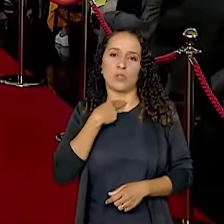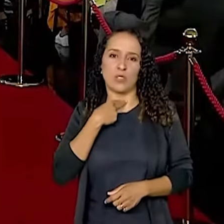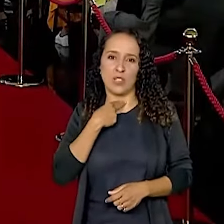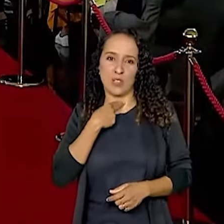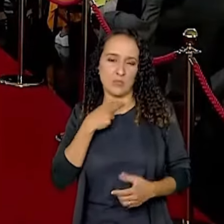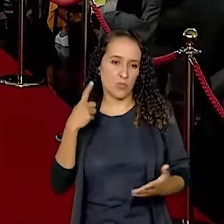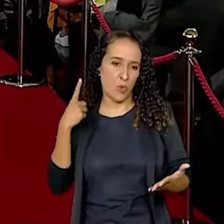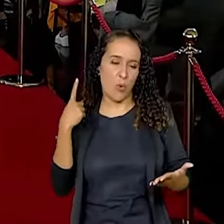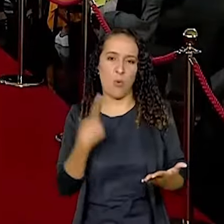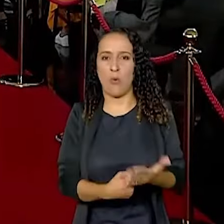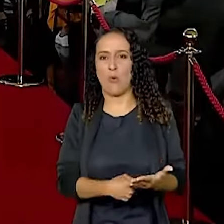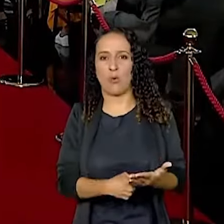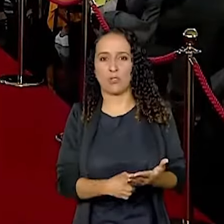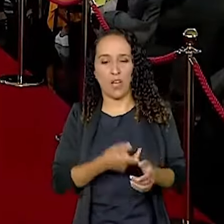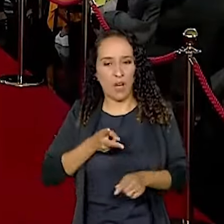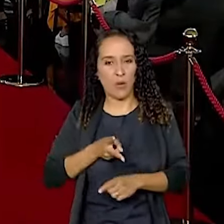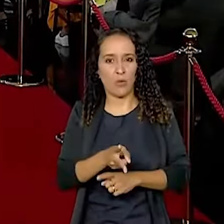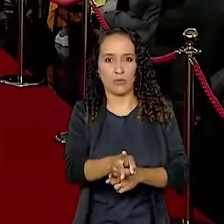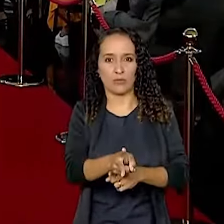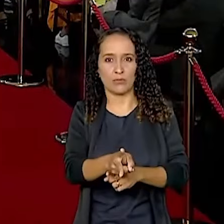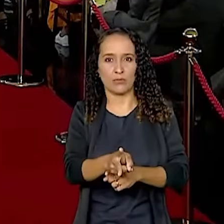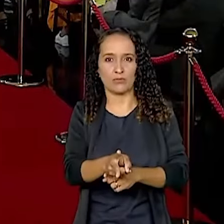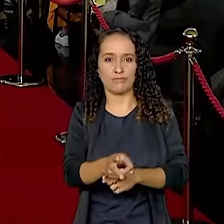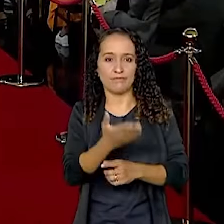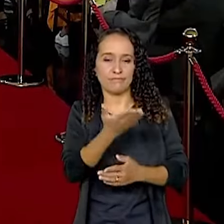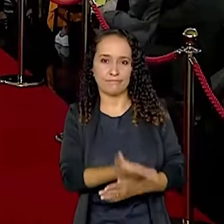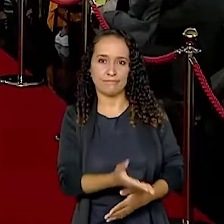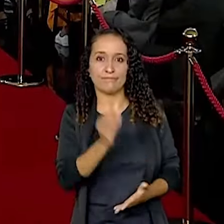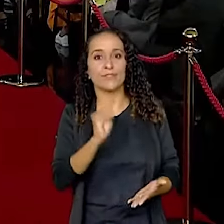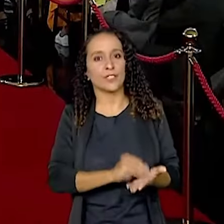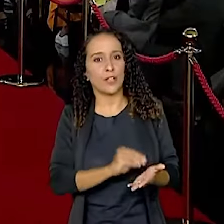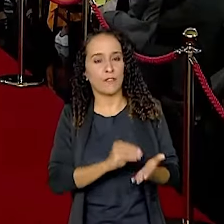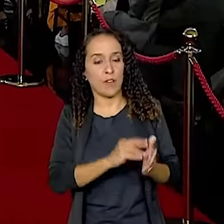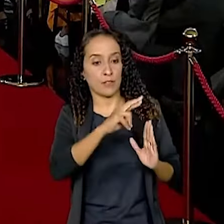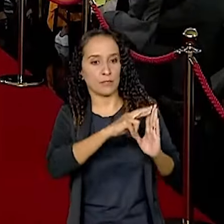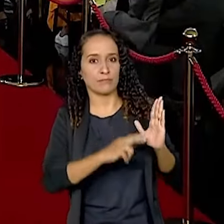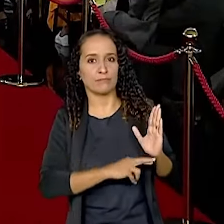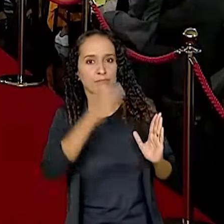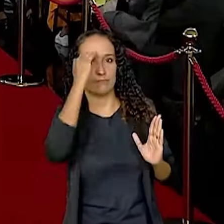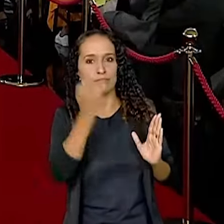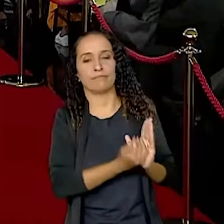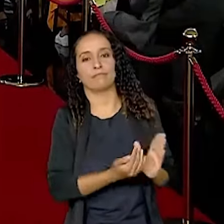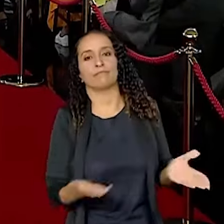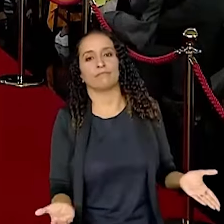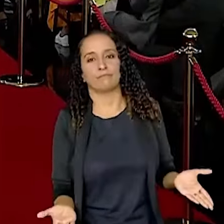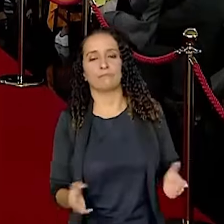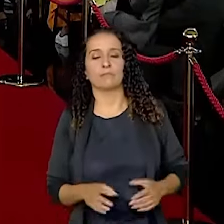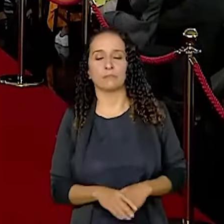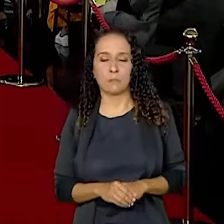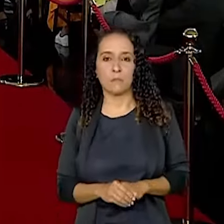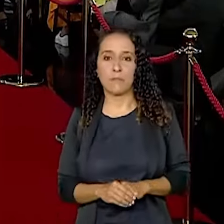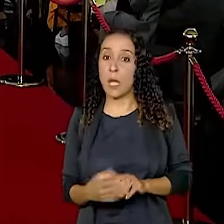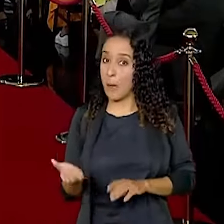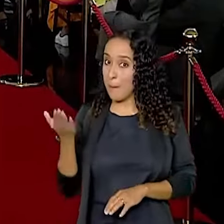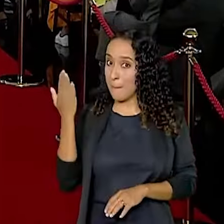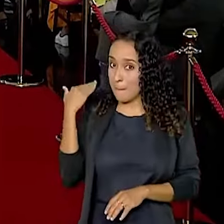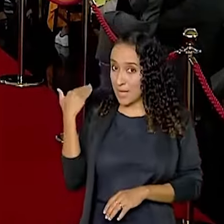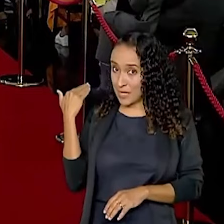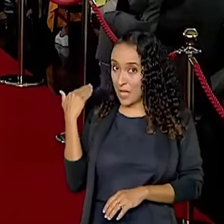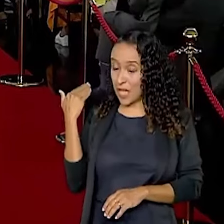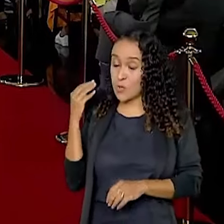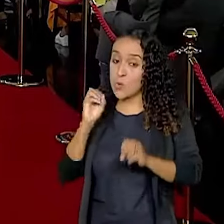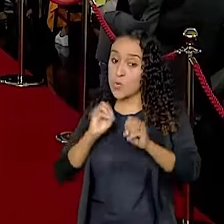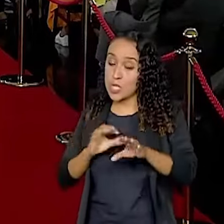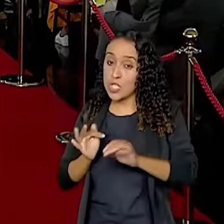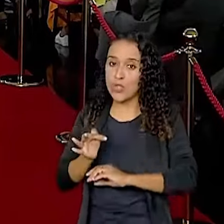compactuar com a continuidade dessa ausência de regulamentação. O passado ensina o